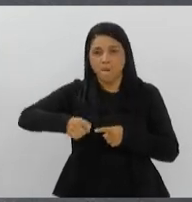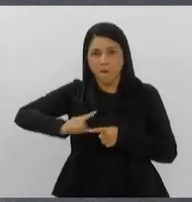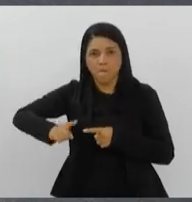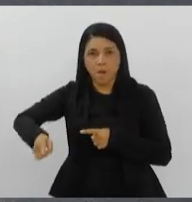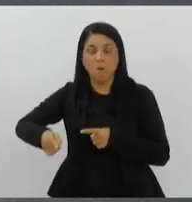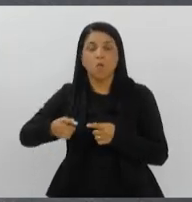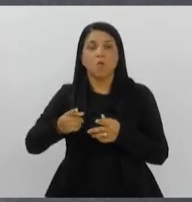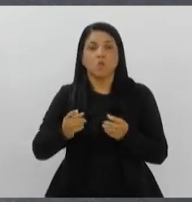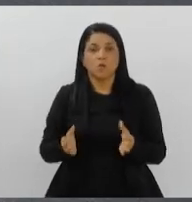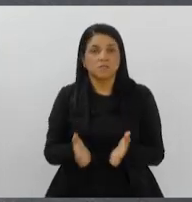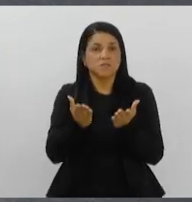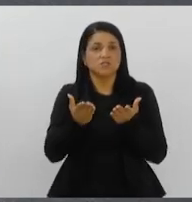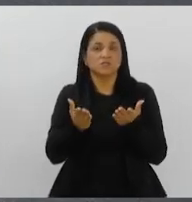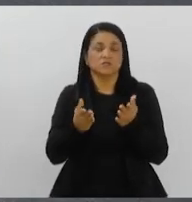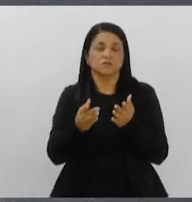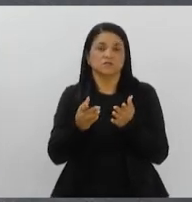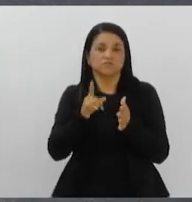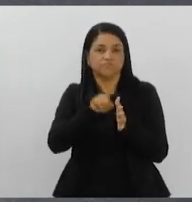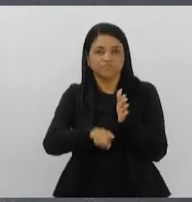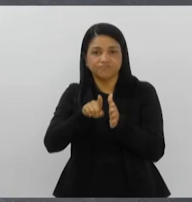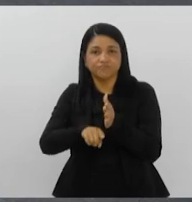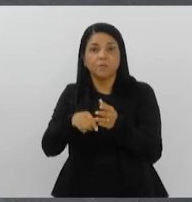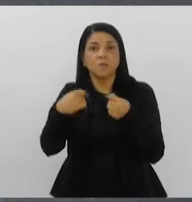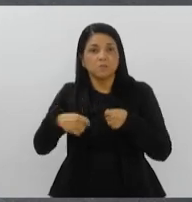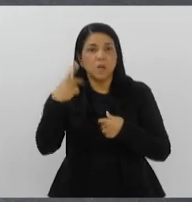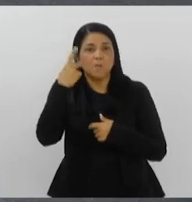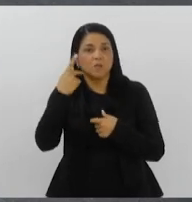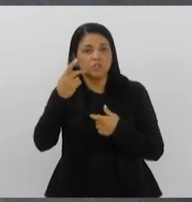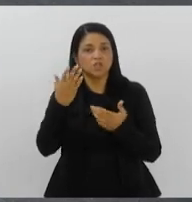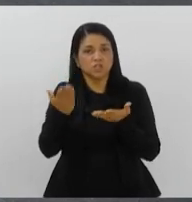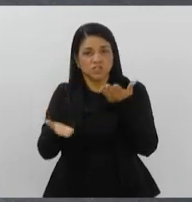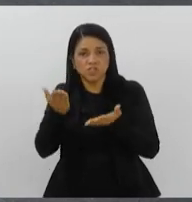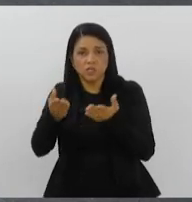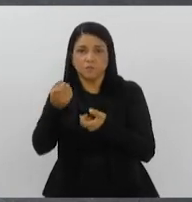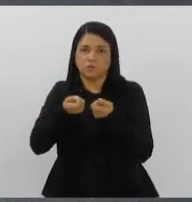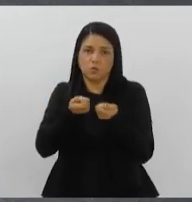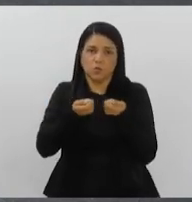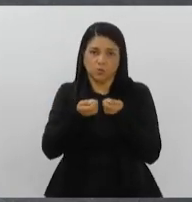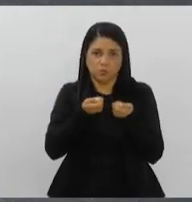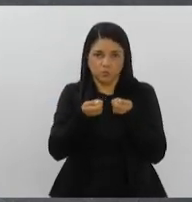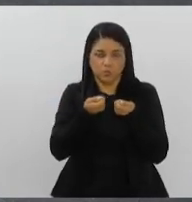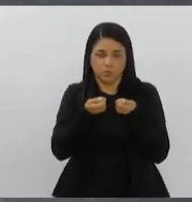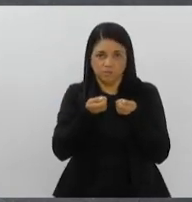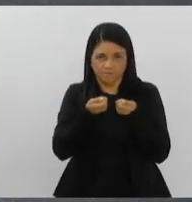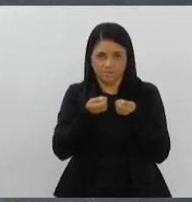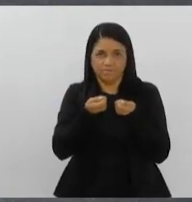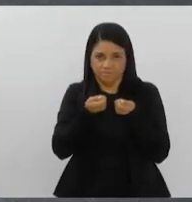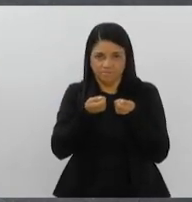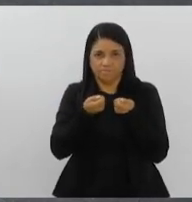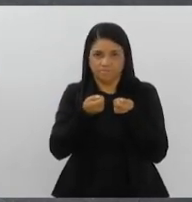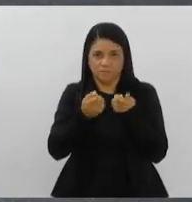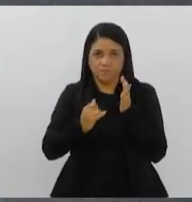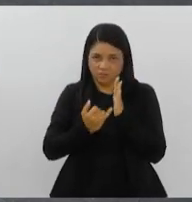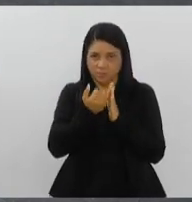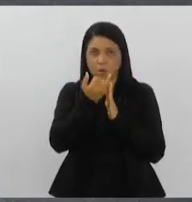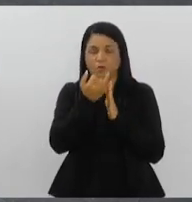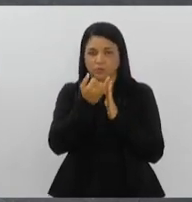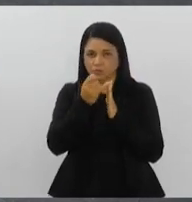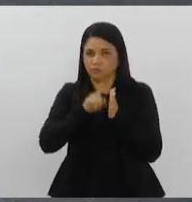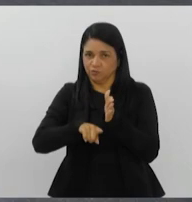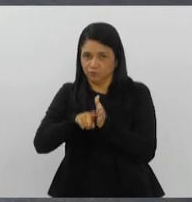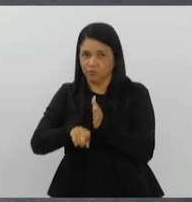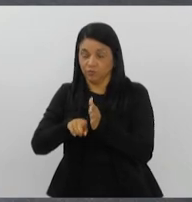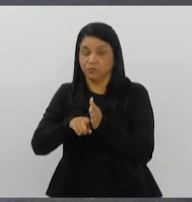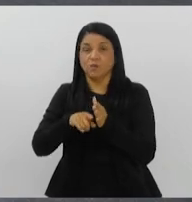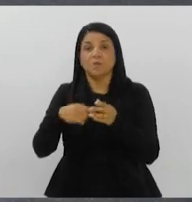de controle, de equilíbrio e de que esses incentivos, de fato, se revertam em desenvolvimento. O